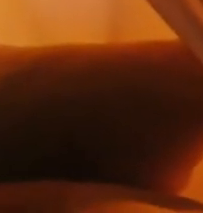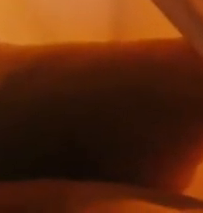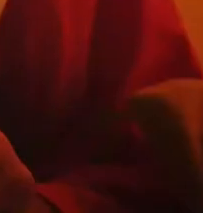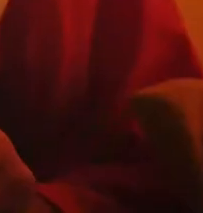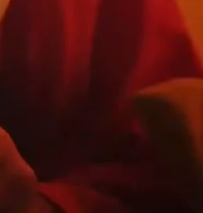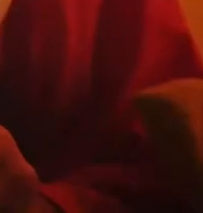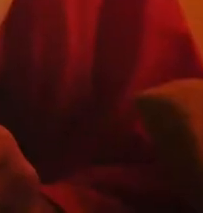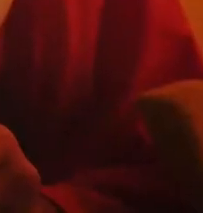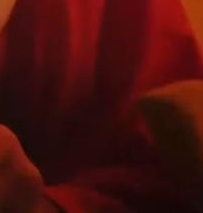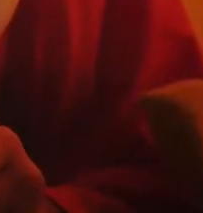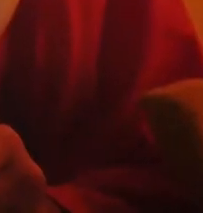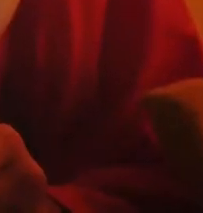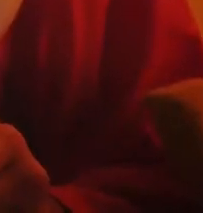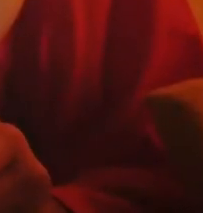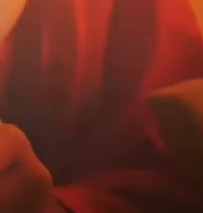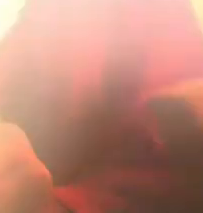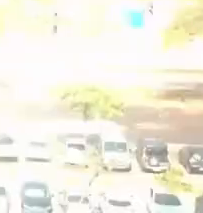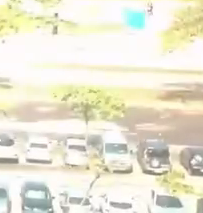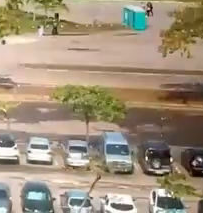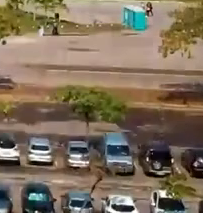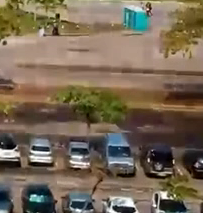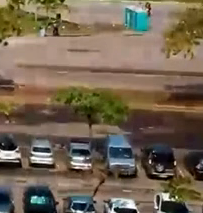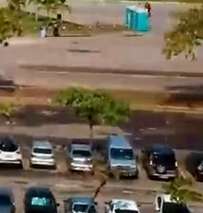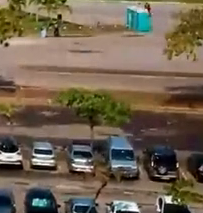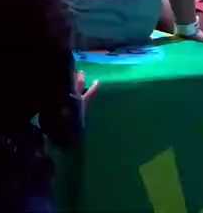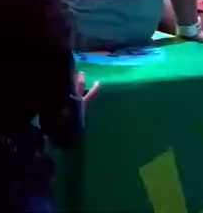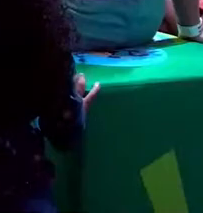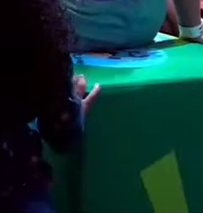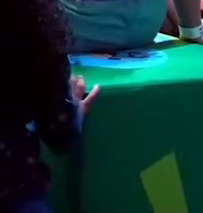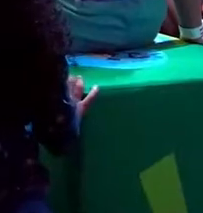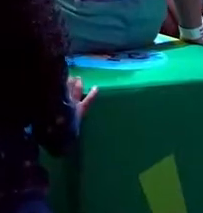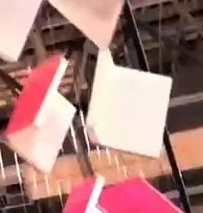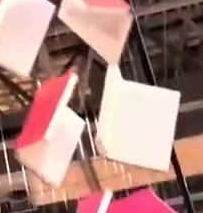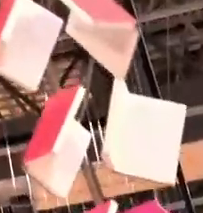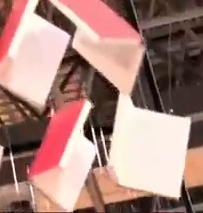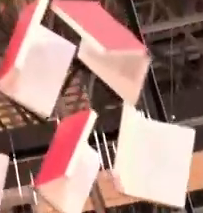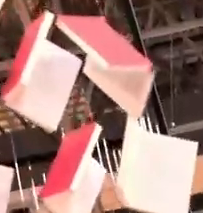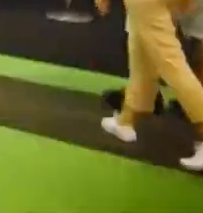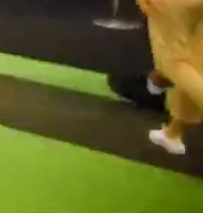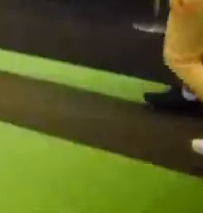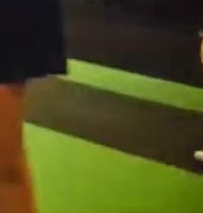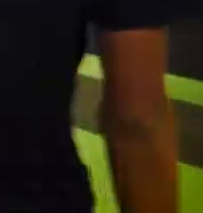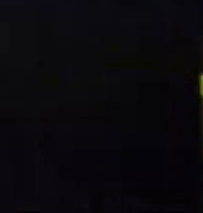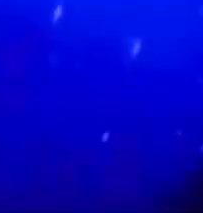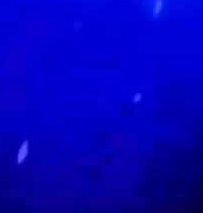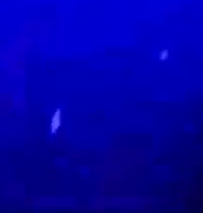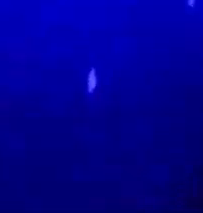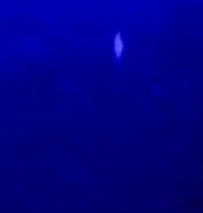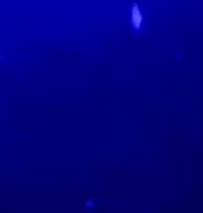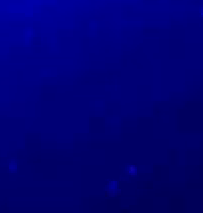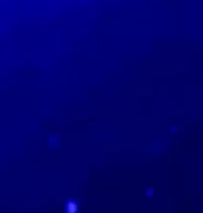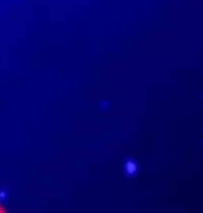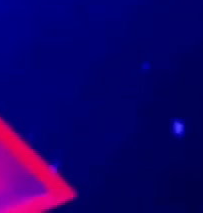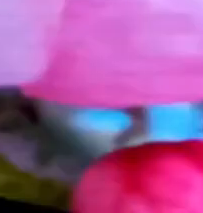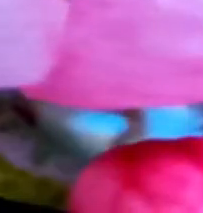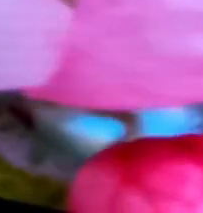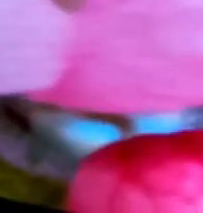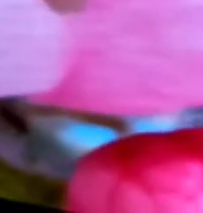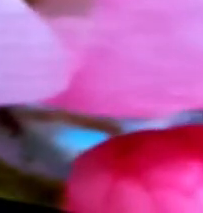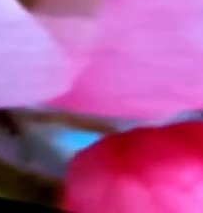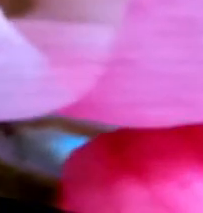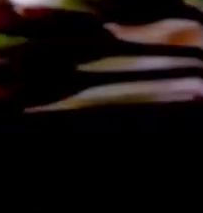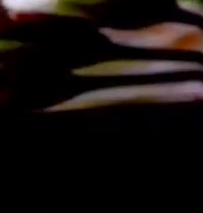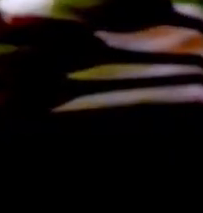diferentes de uma mesma aventura e esse Grande Encontro de narrativas e de momentos inesquecíveis está chegando